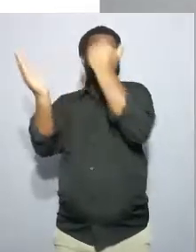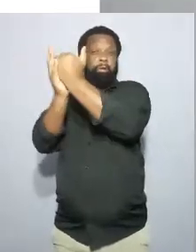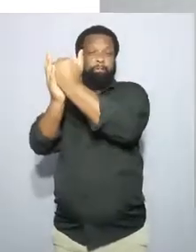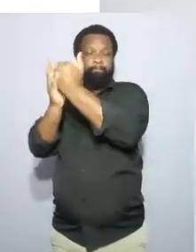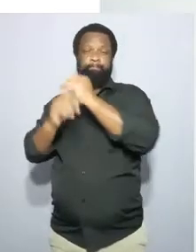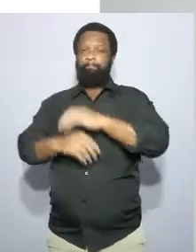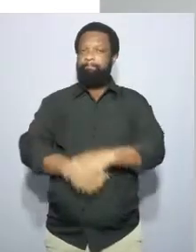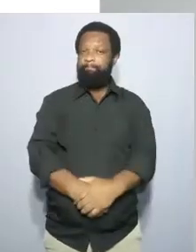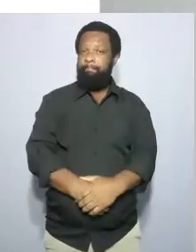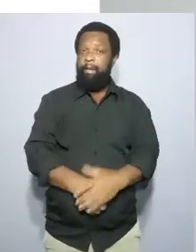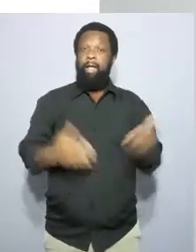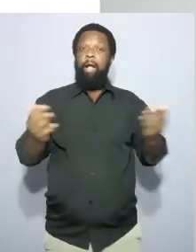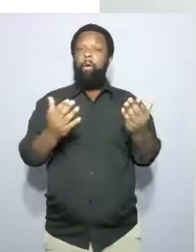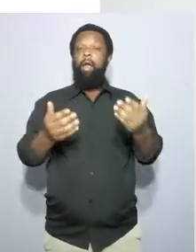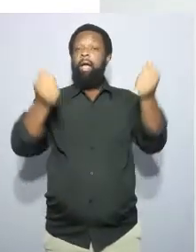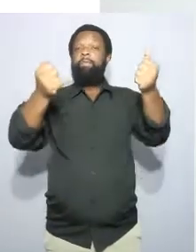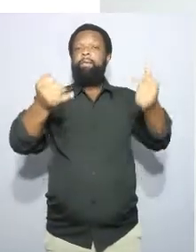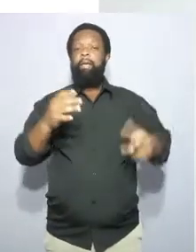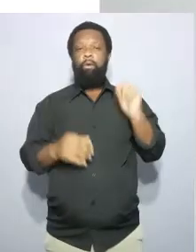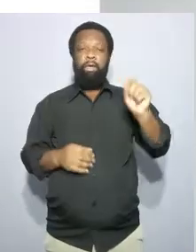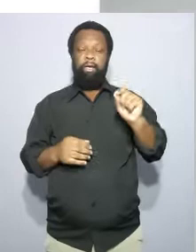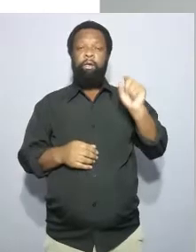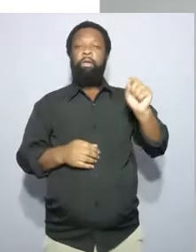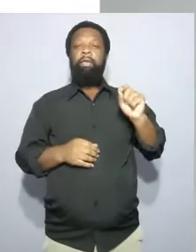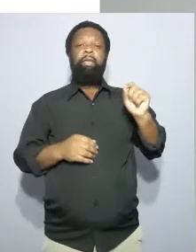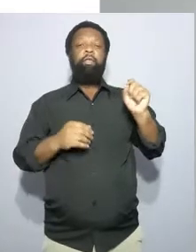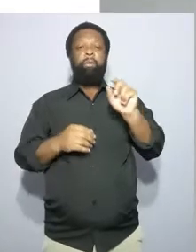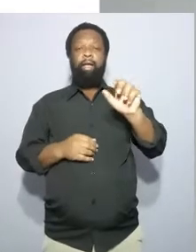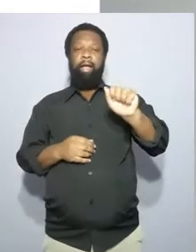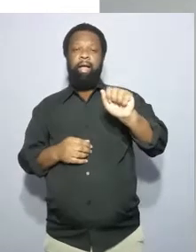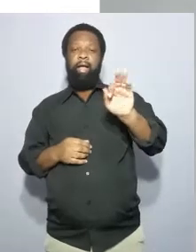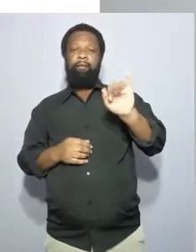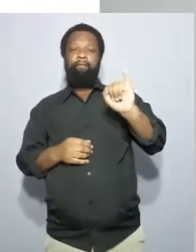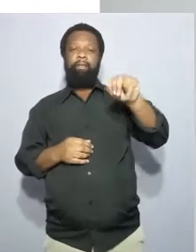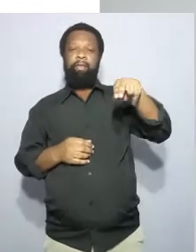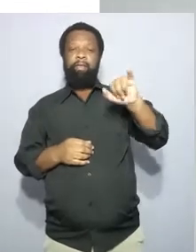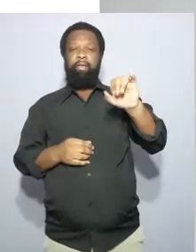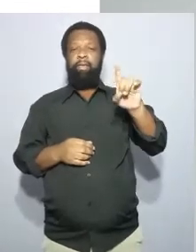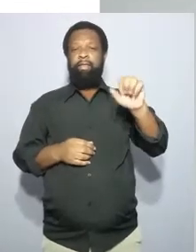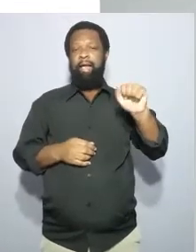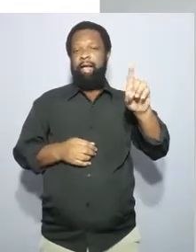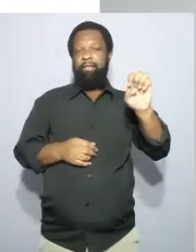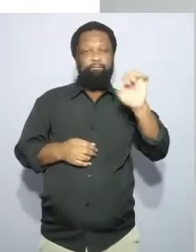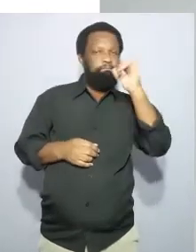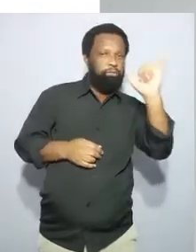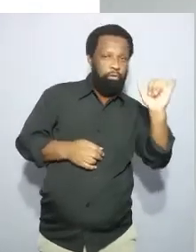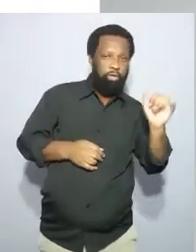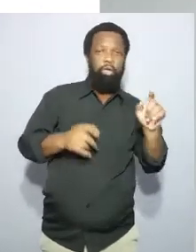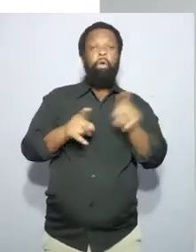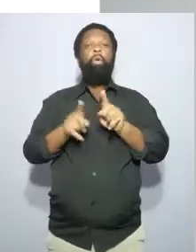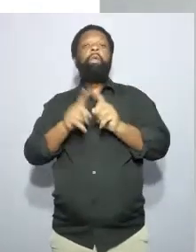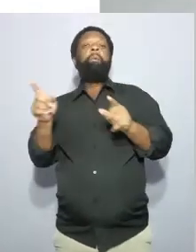Bom, pessoal, para finalizar, nós vamos falar, então, da afinidade eletrônica e da eletronegatividade. Pessoal, afinidade